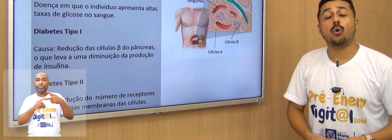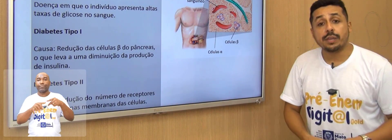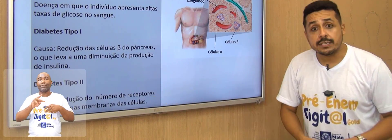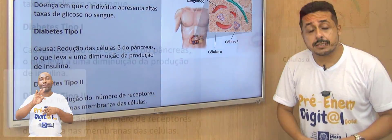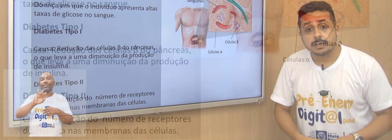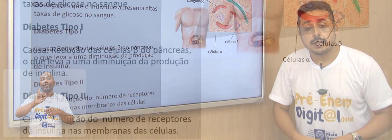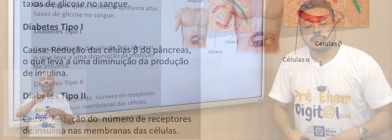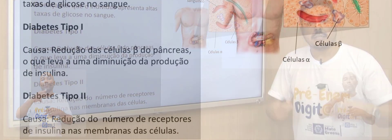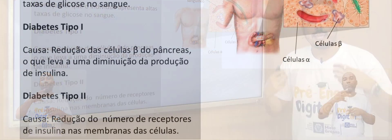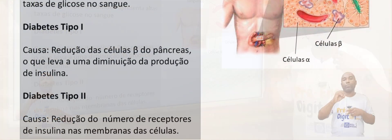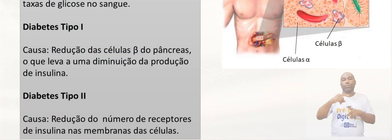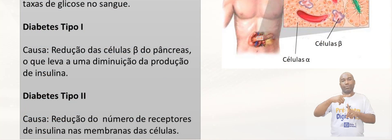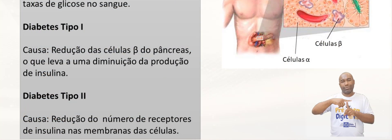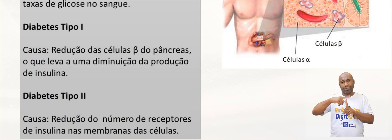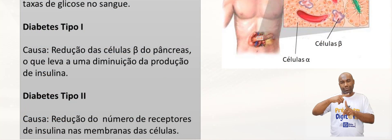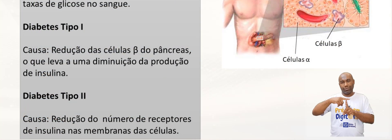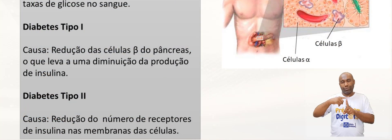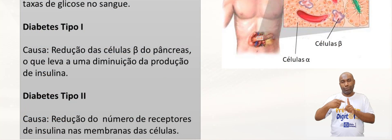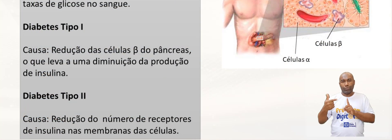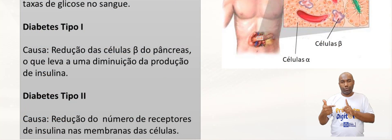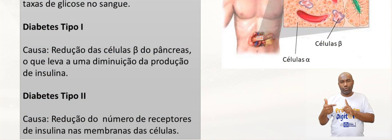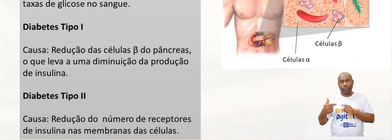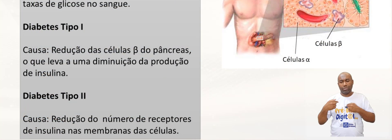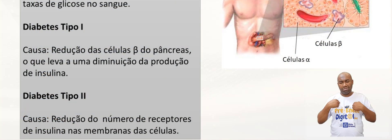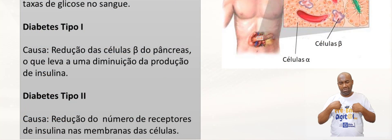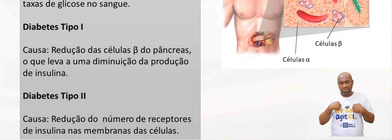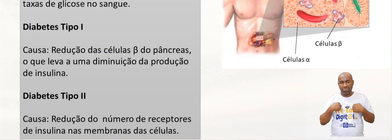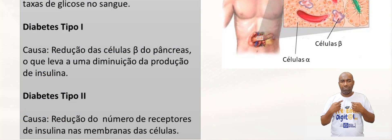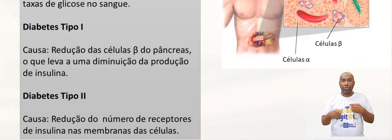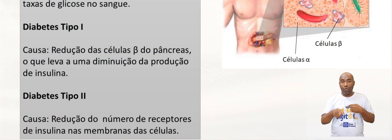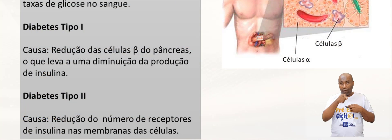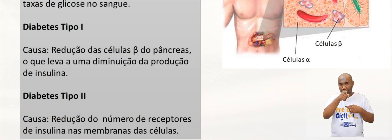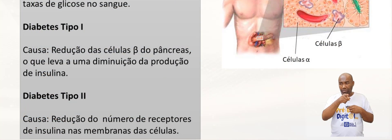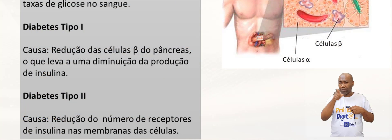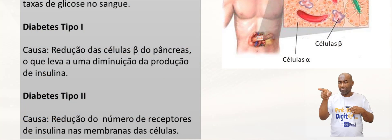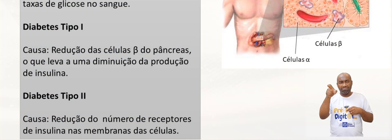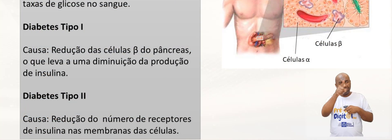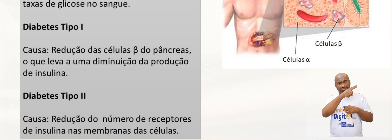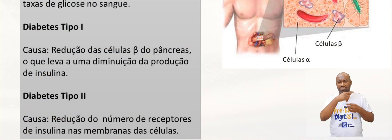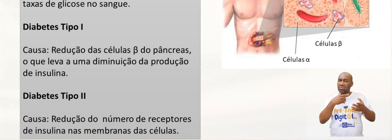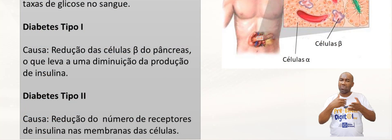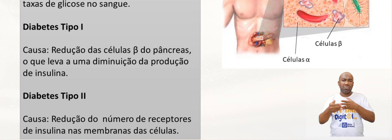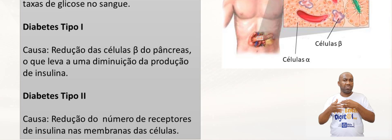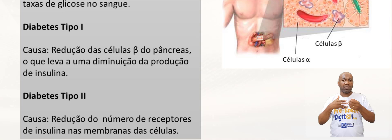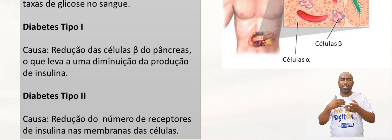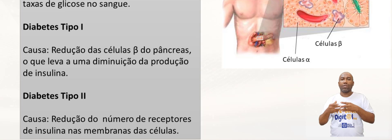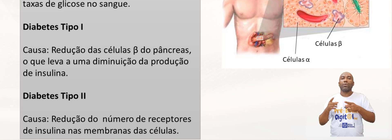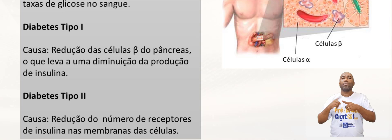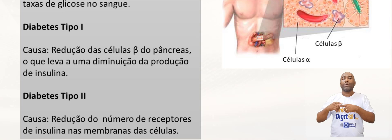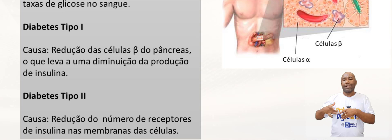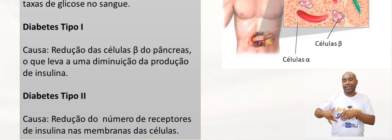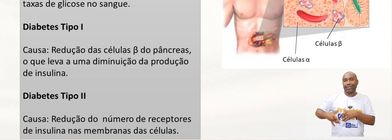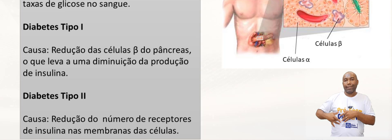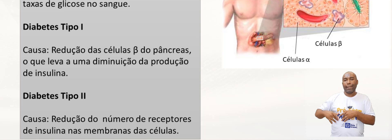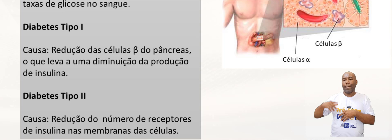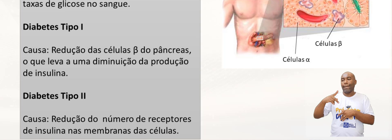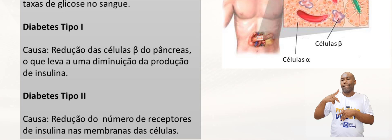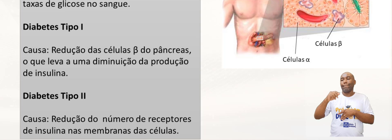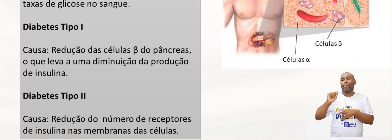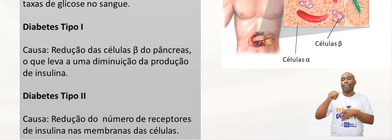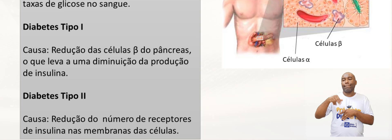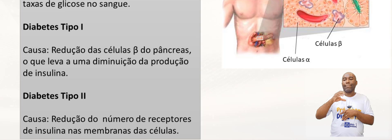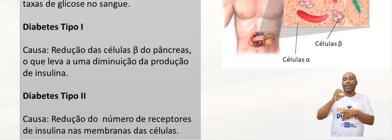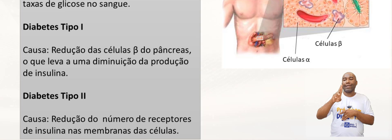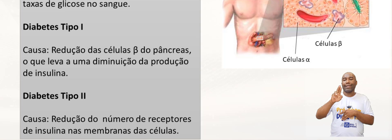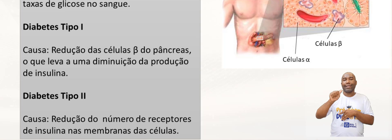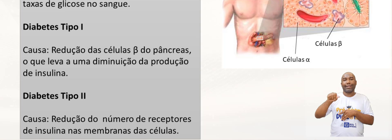tipo 2, que eu posso desenvolver, que você aí na sua casa pode desenvolver. Porque o pâncreas não é uma máquina, ele